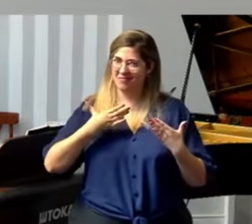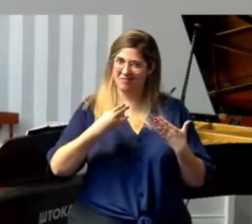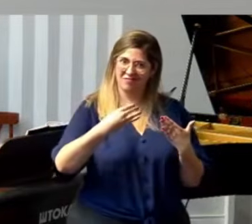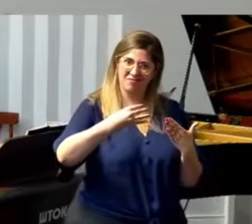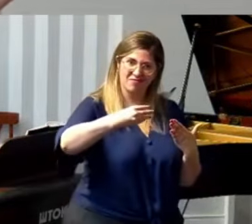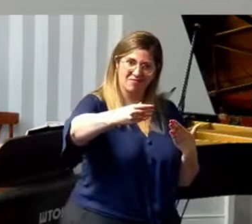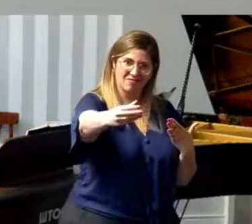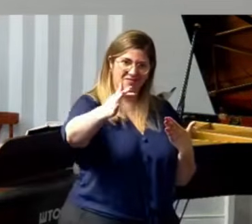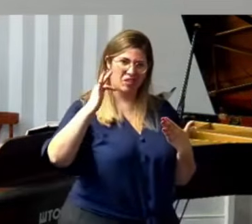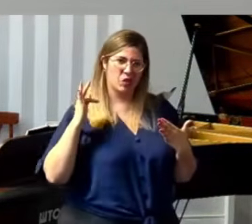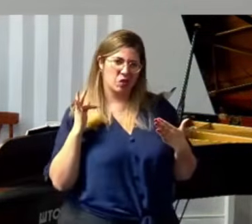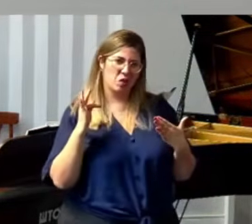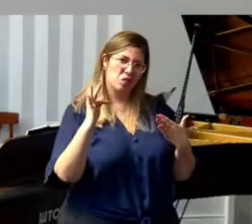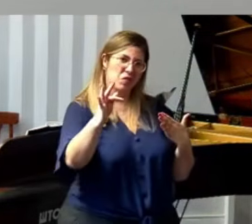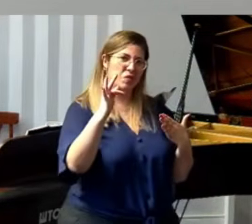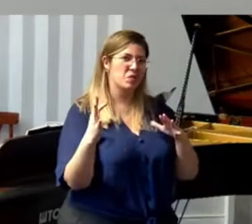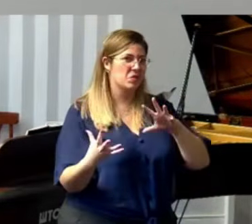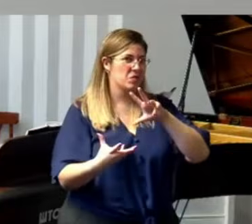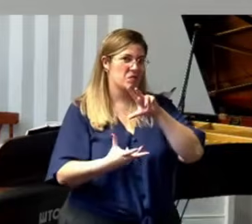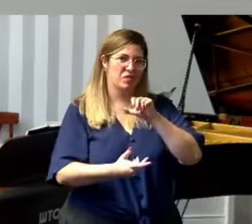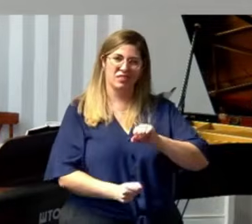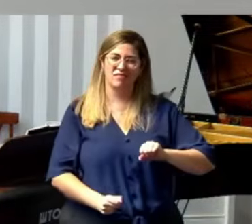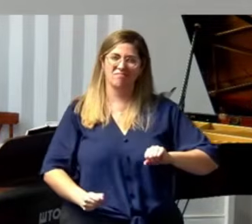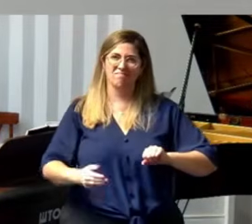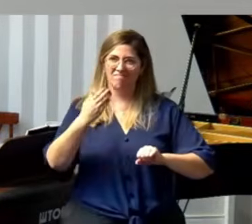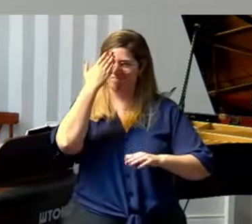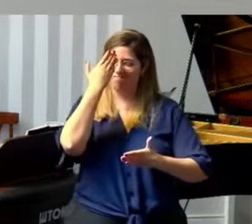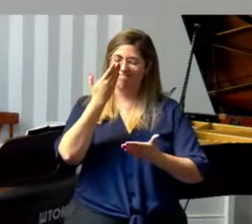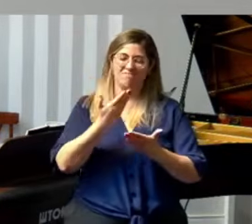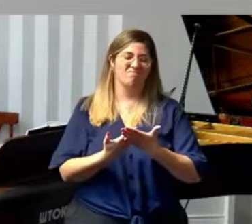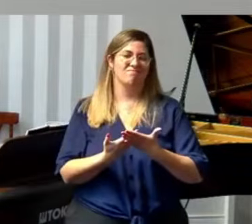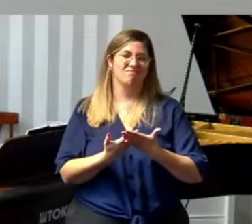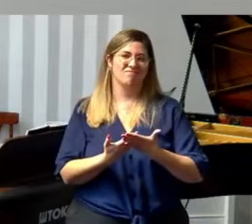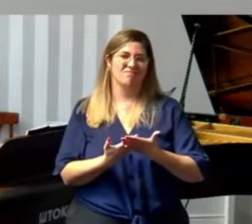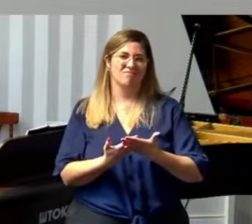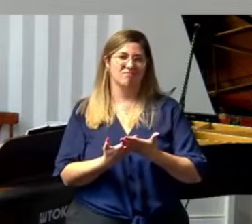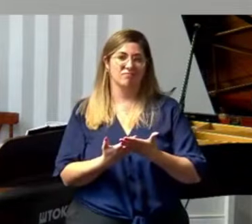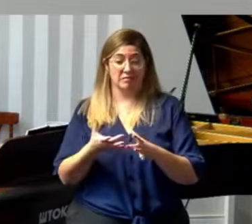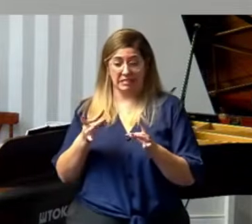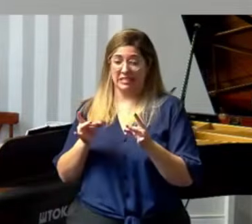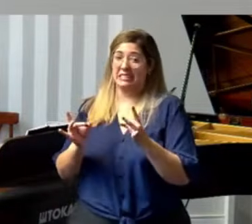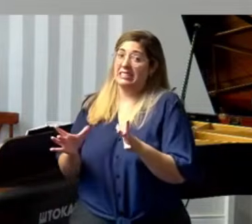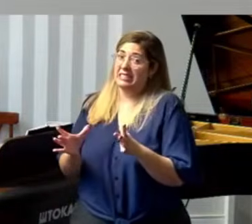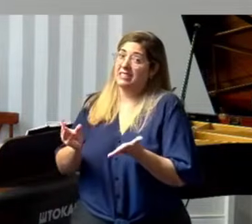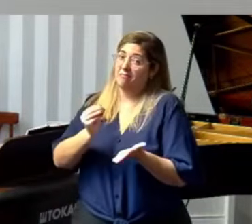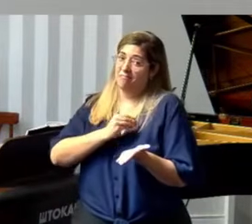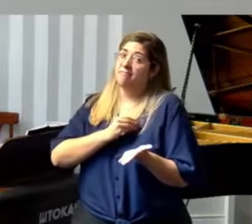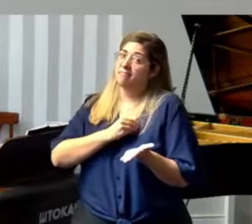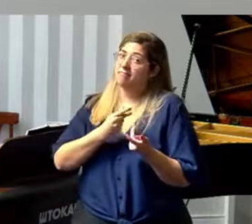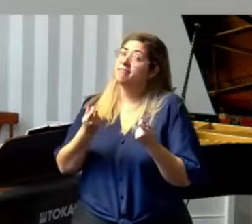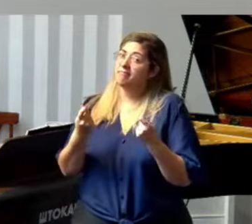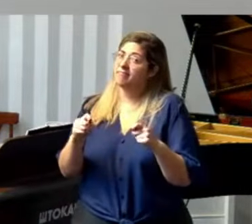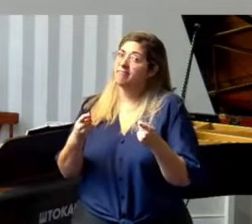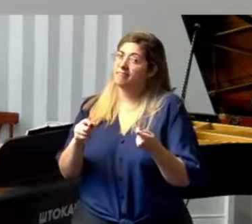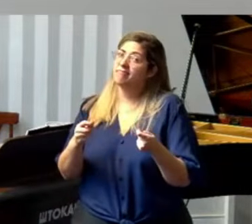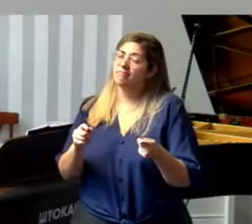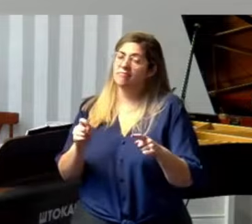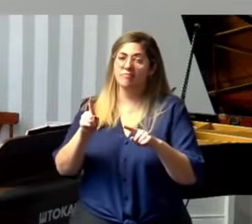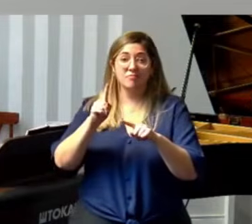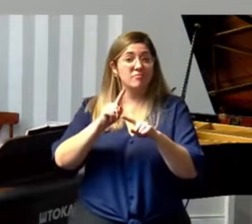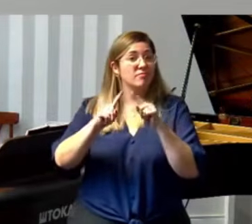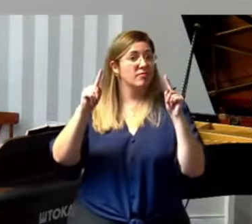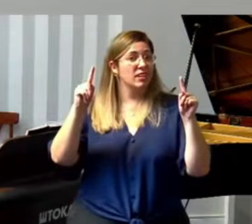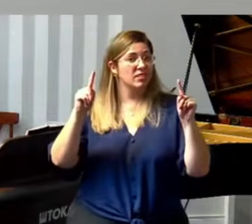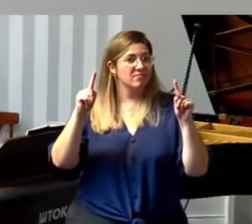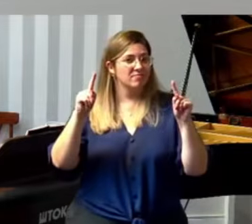respeito ao restante da humanidade. Expulso do jardim, sim, por conta do seu pecado também,